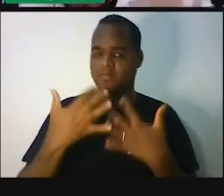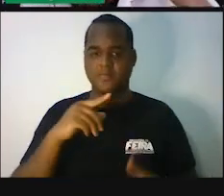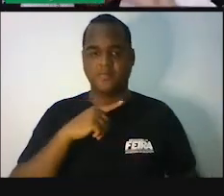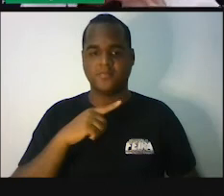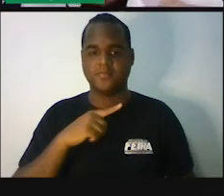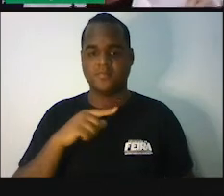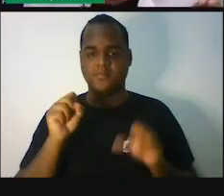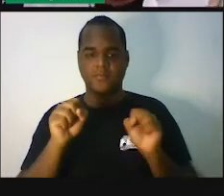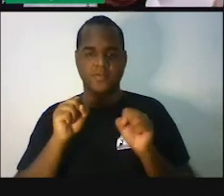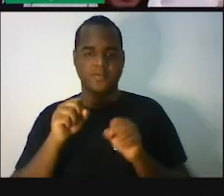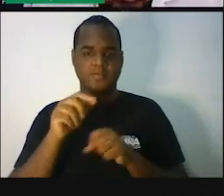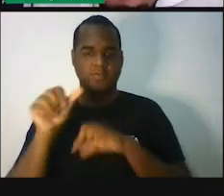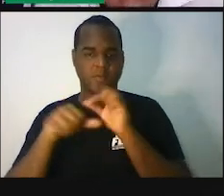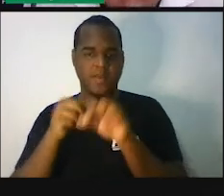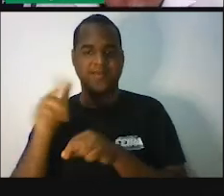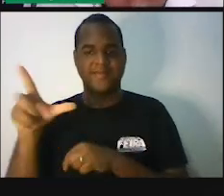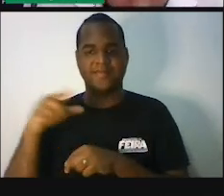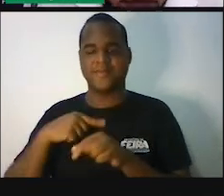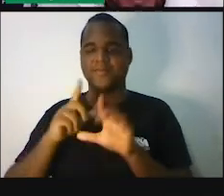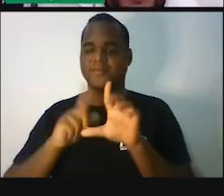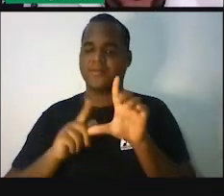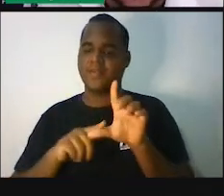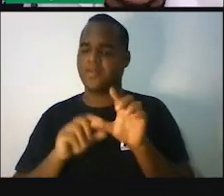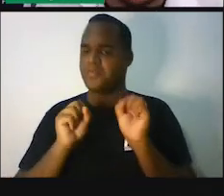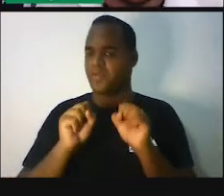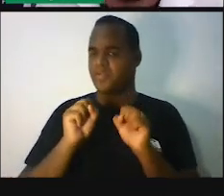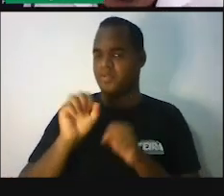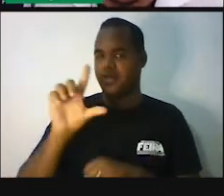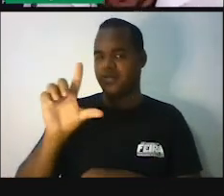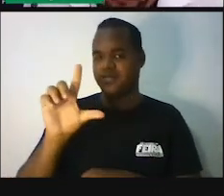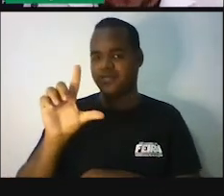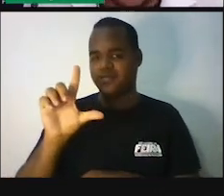pode trocar por uma letra. Vamos colocar a letra L,